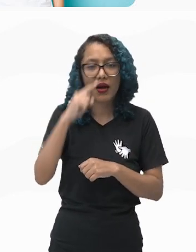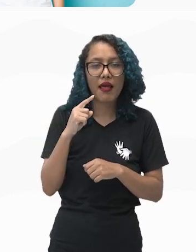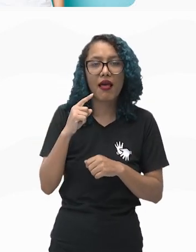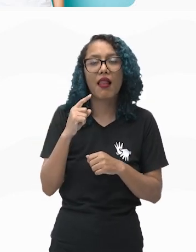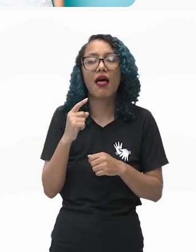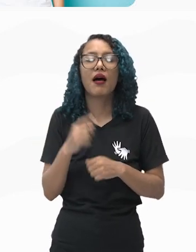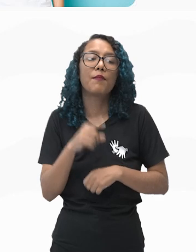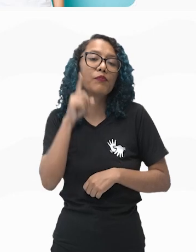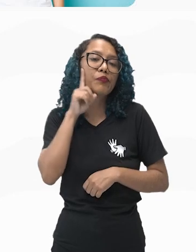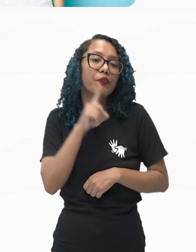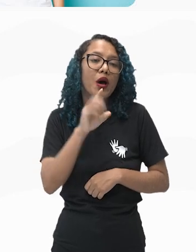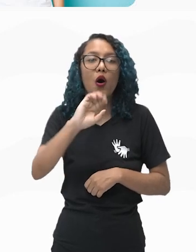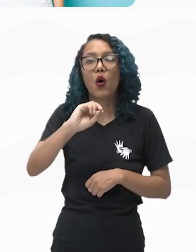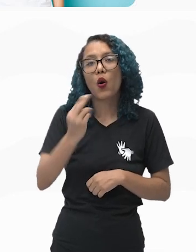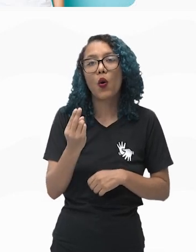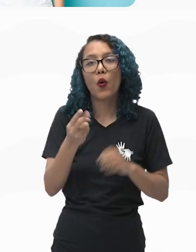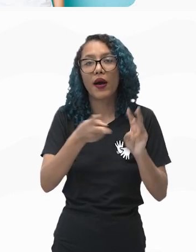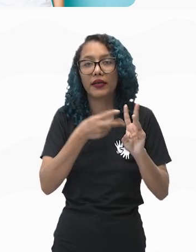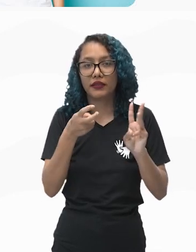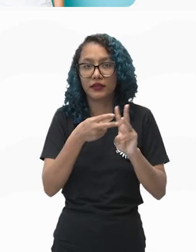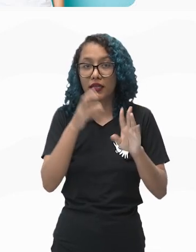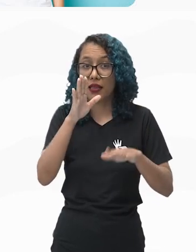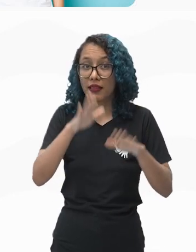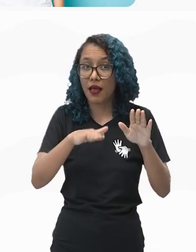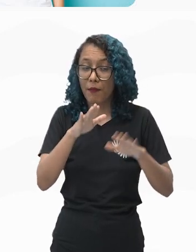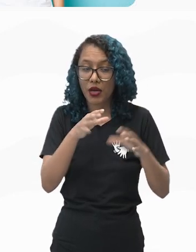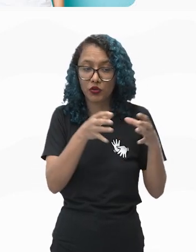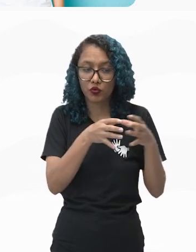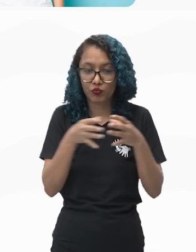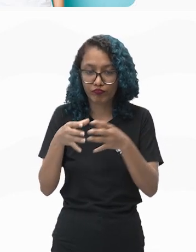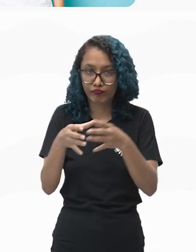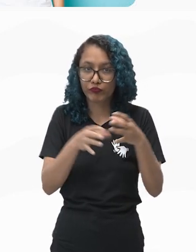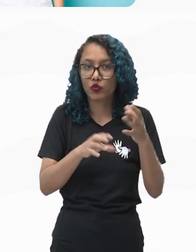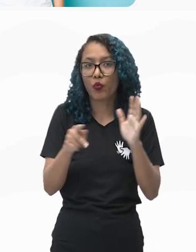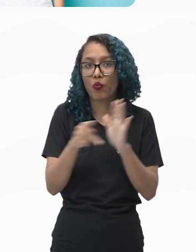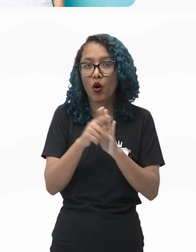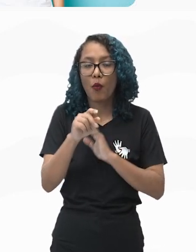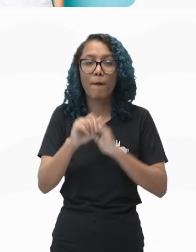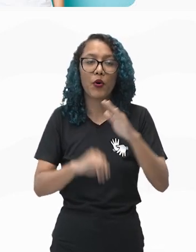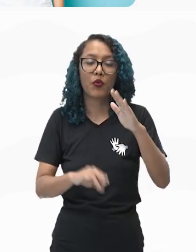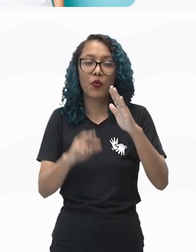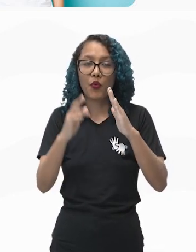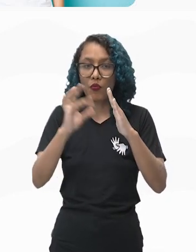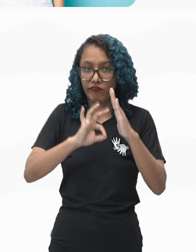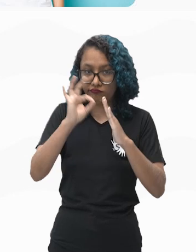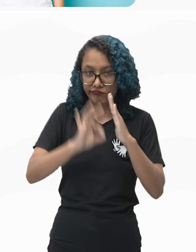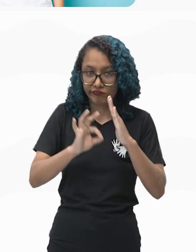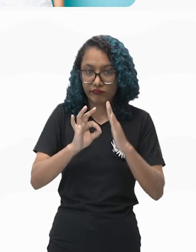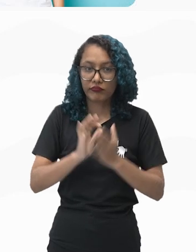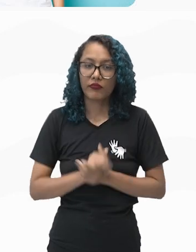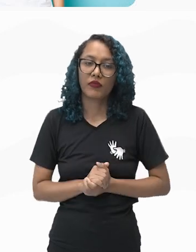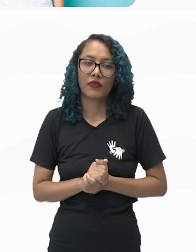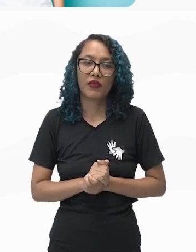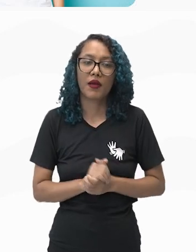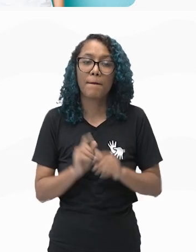né, de acordo com essa classificação do IBGE. Mas isso é medido de uma forma específica, né,